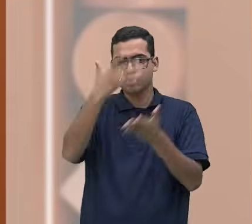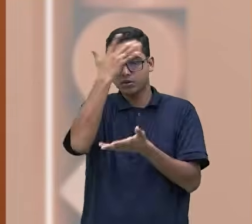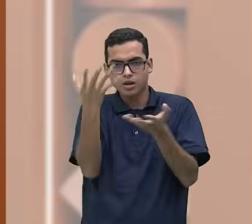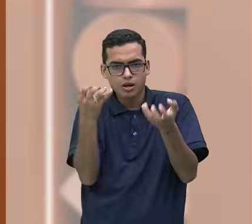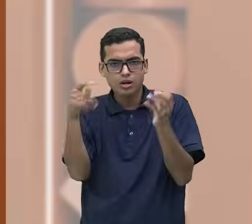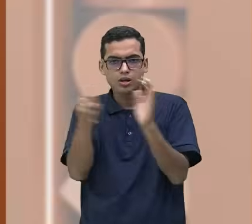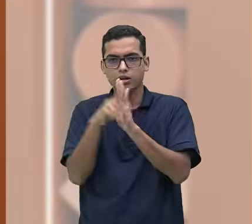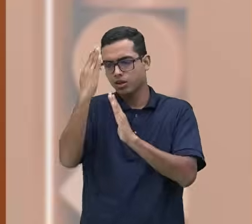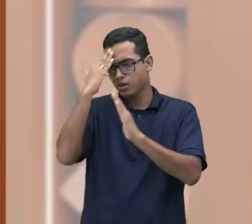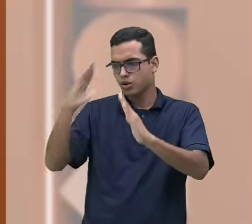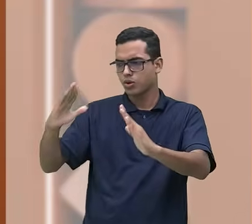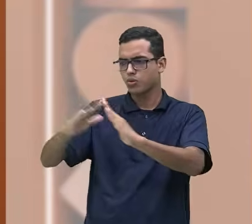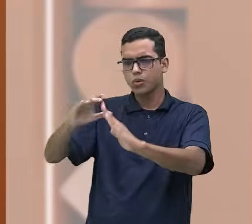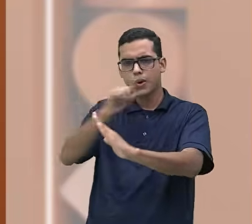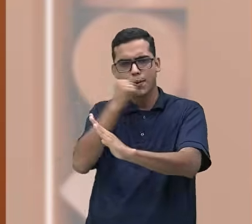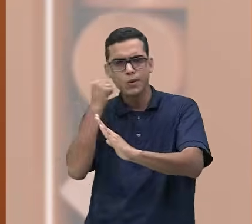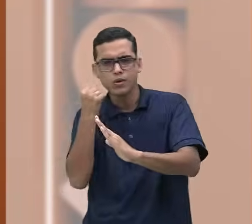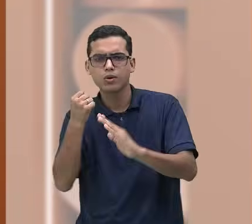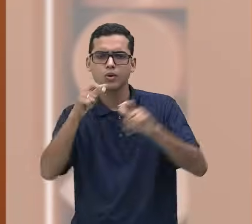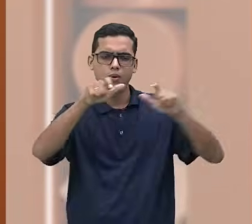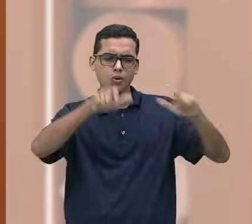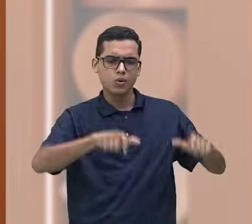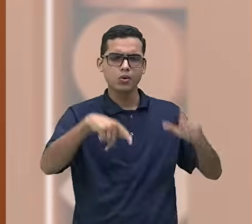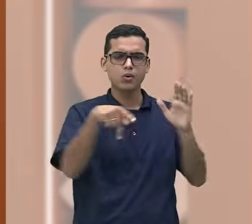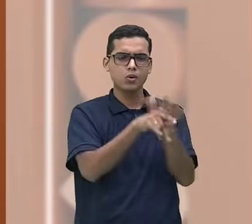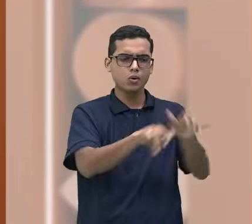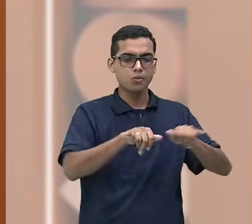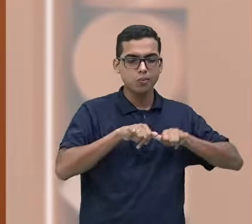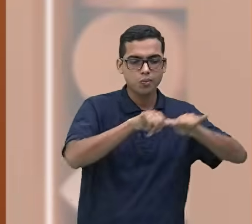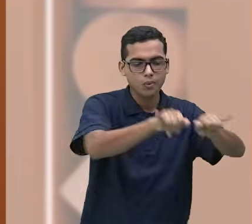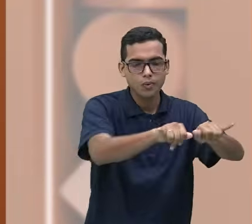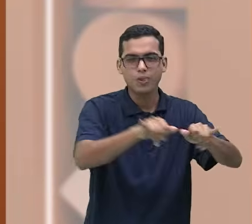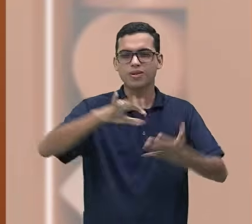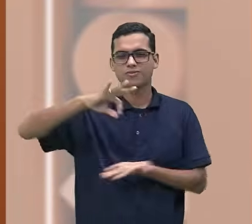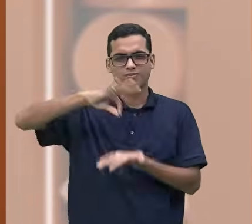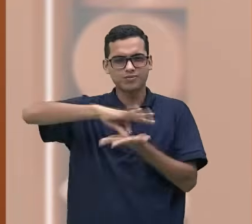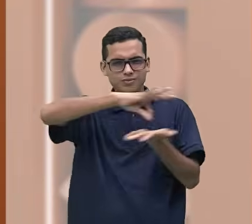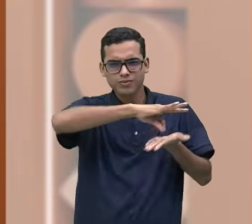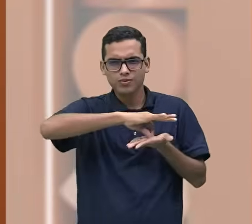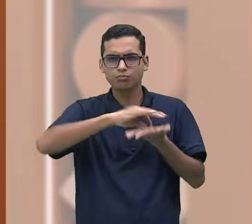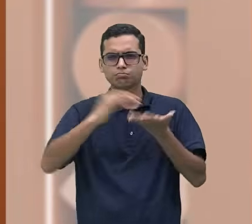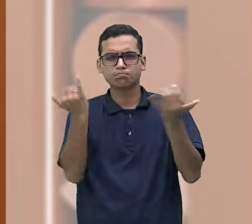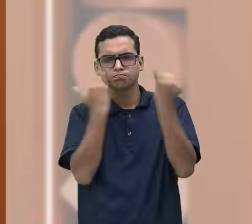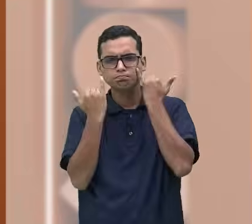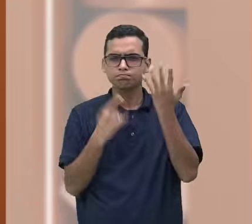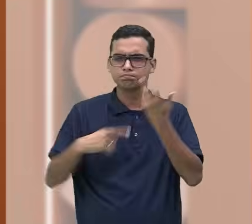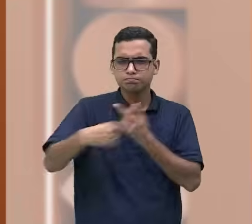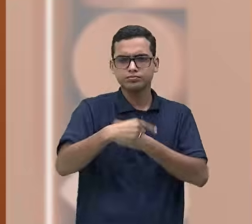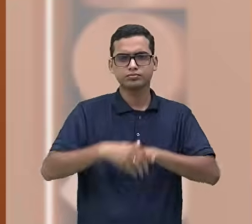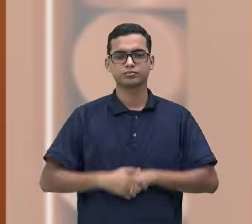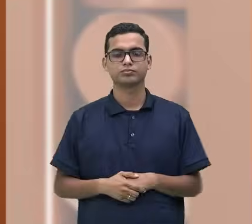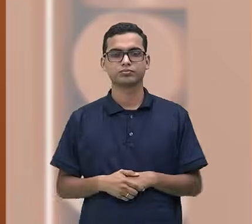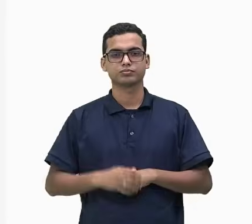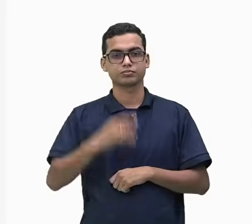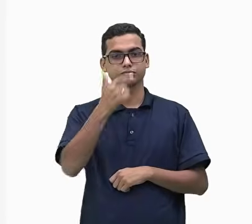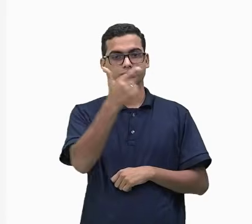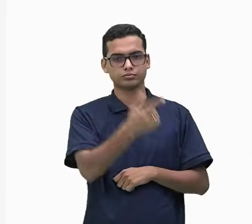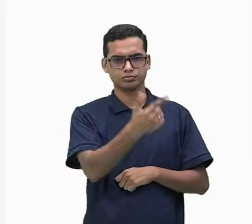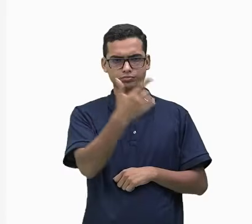uma padaria, onde que está localizado o supermercado e assim sucessivamente. Então, 24